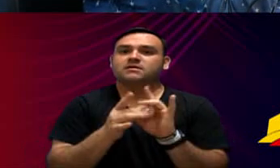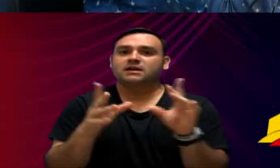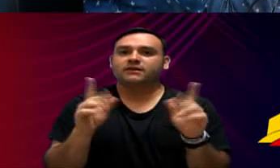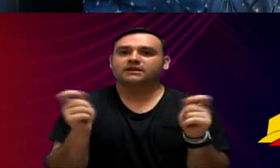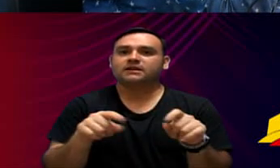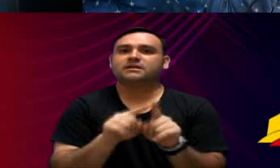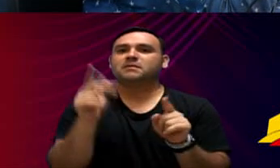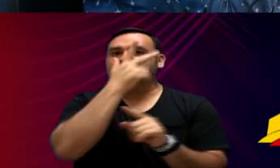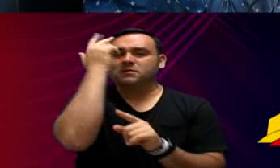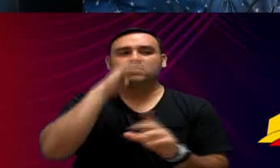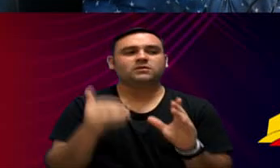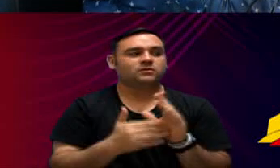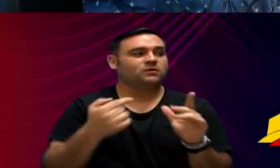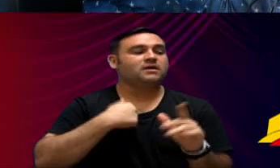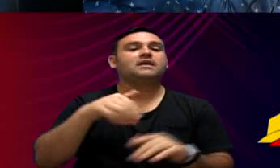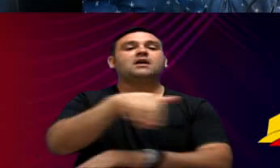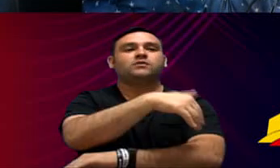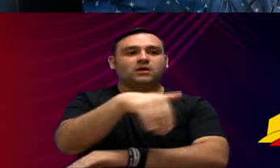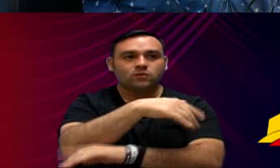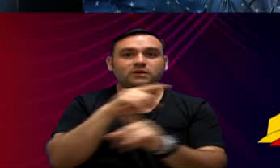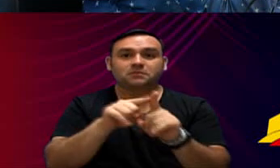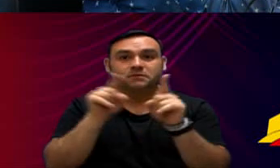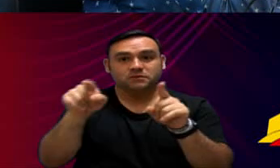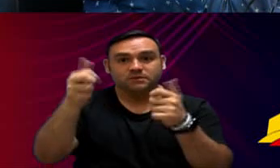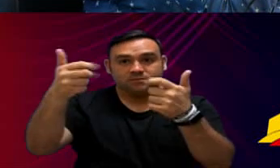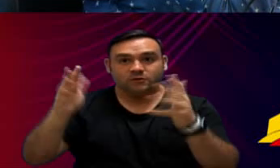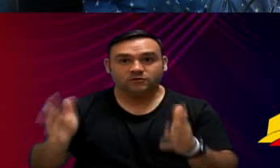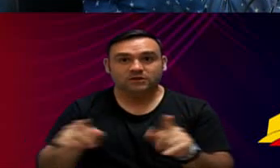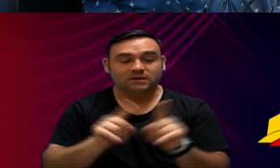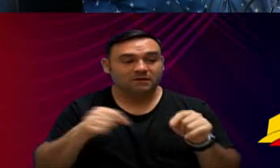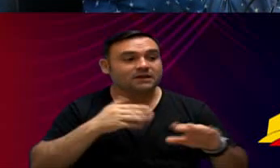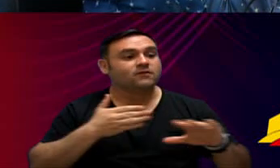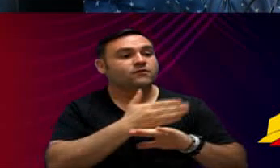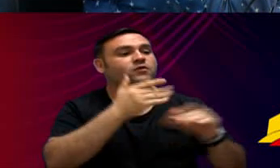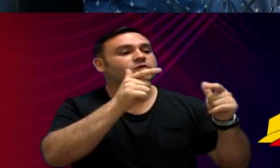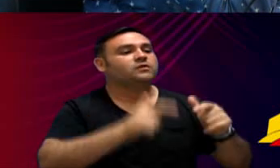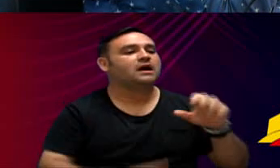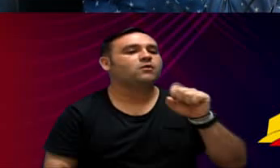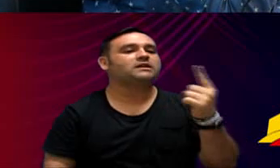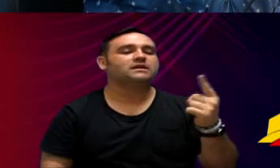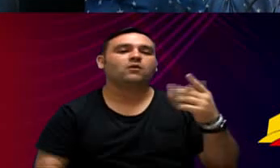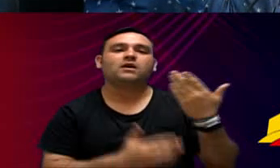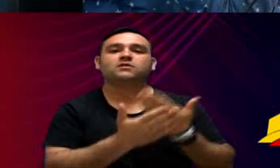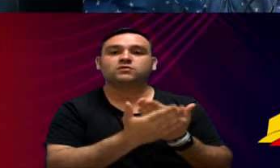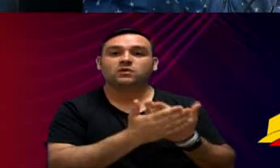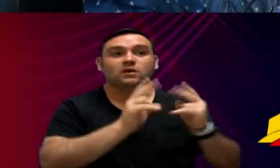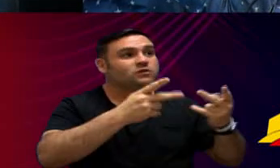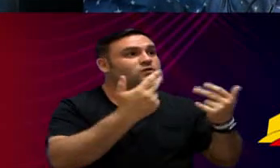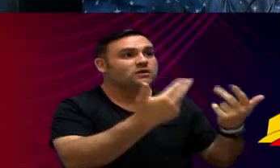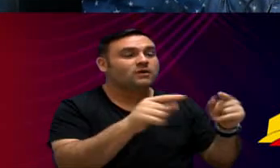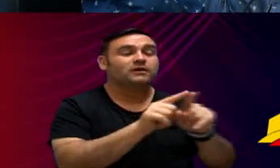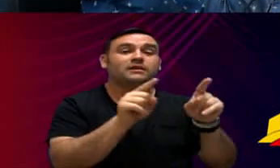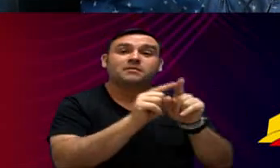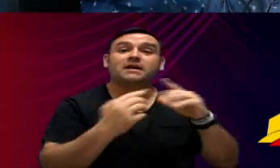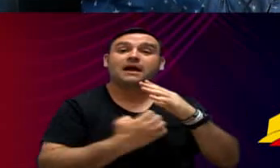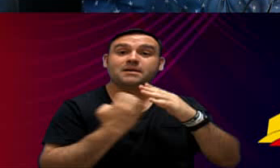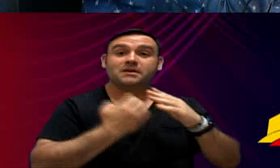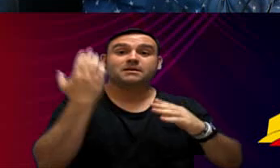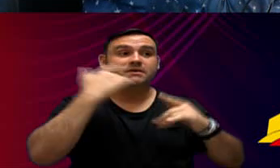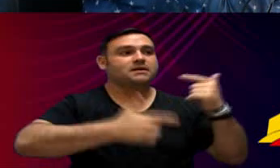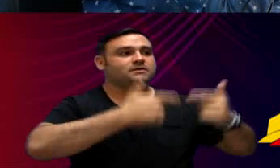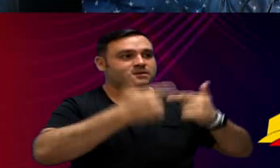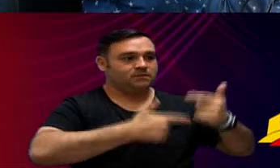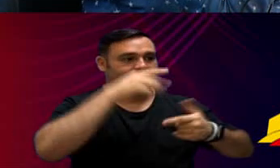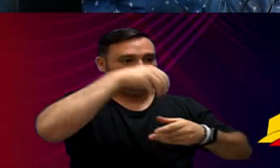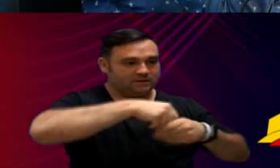da senhora, da população. Estive na rua, como a senhora mesmo falou, na própria unidade da 81, estive lá ontem, da qual a empresa estava trabalhando